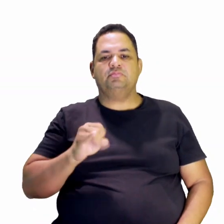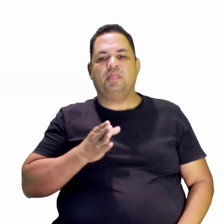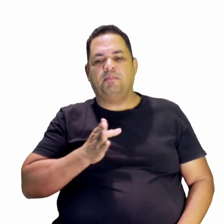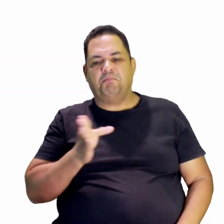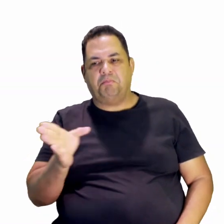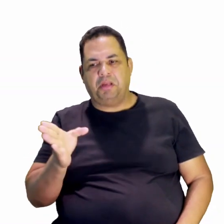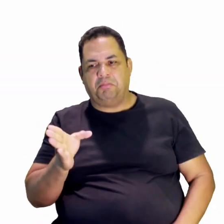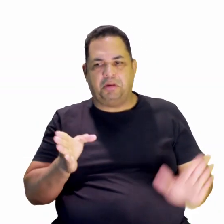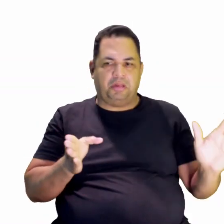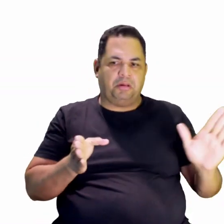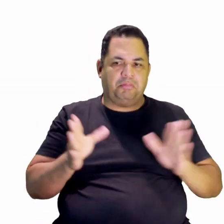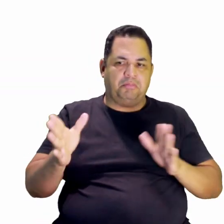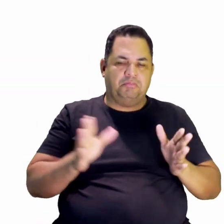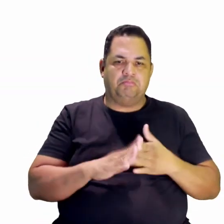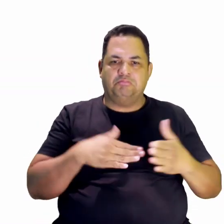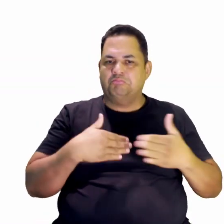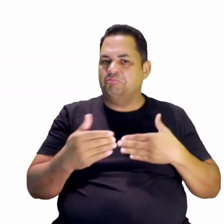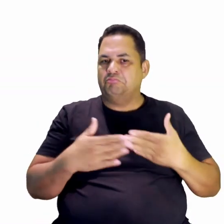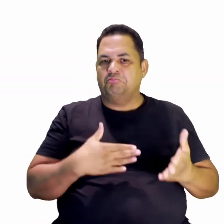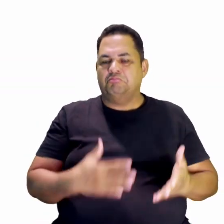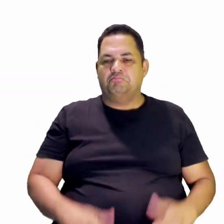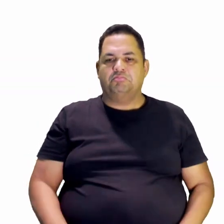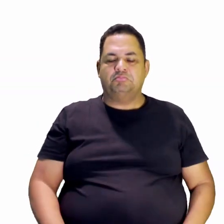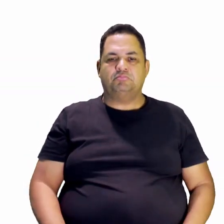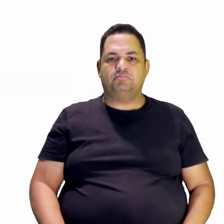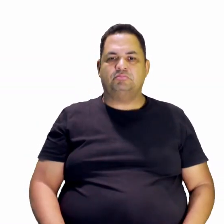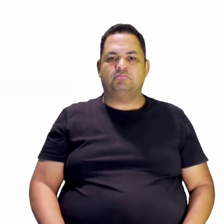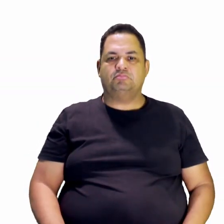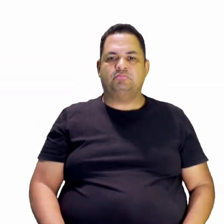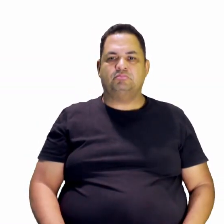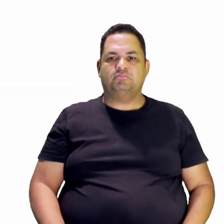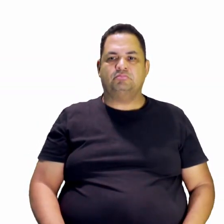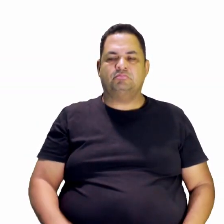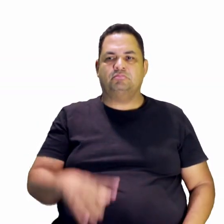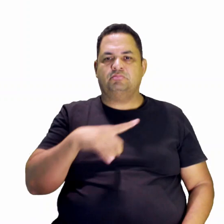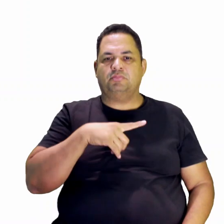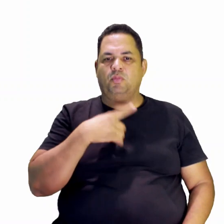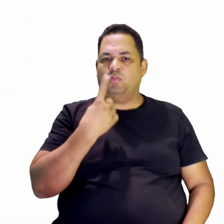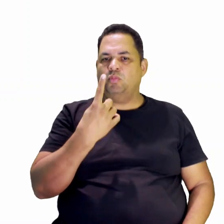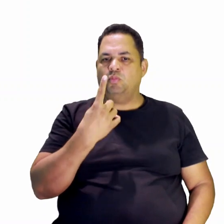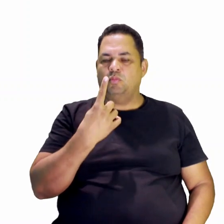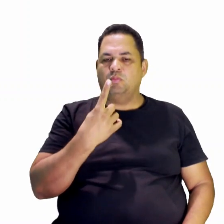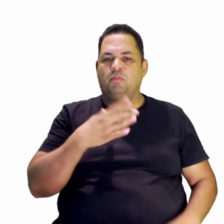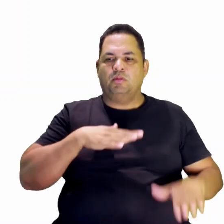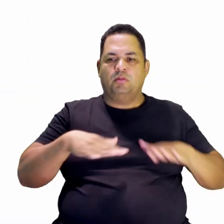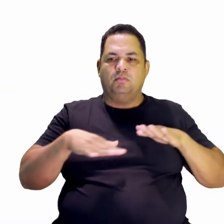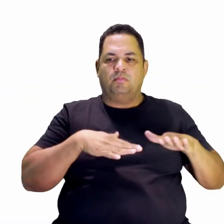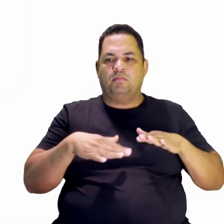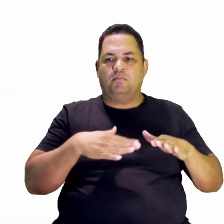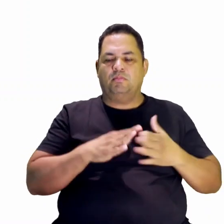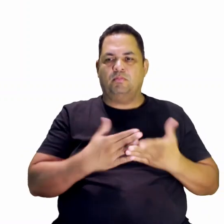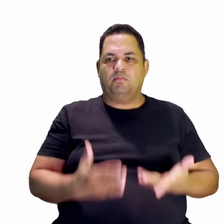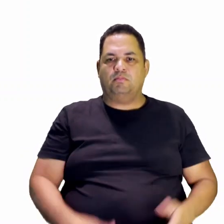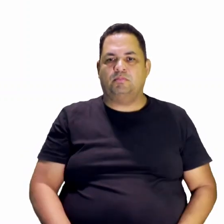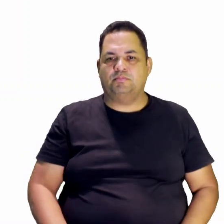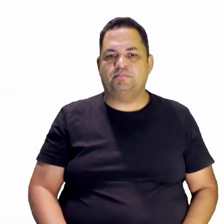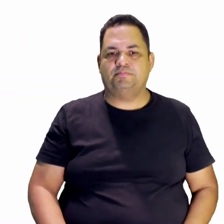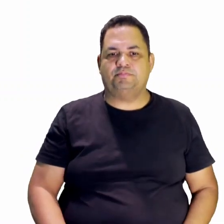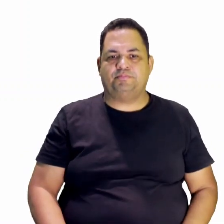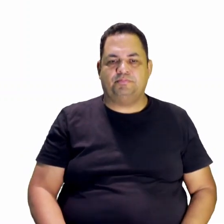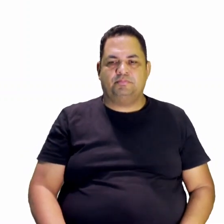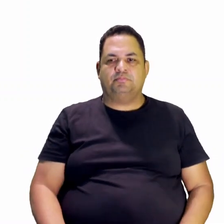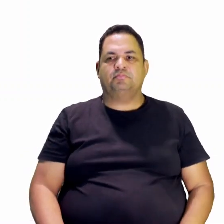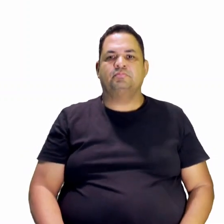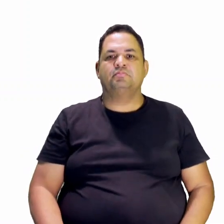lado, para lá ou para cá, de qualquer maneira, tem um único movimento, com uma única direção, um único sentido,